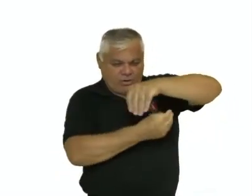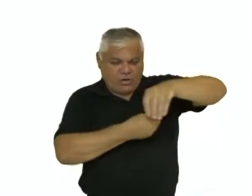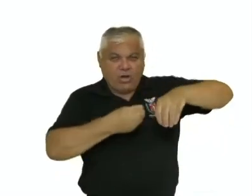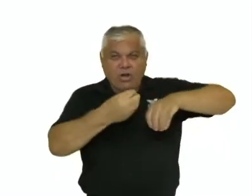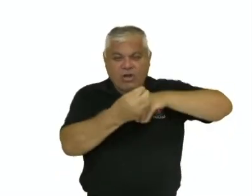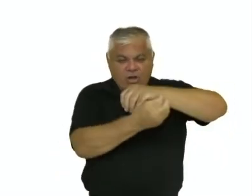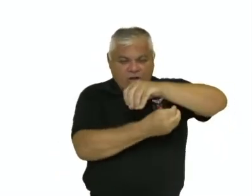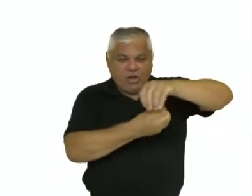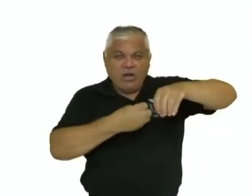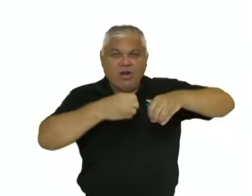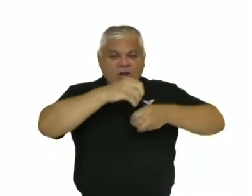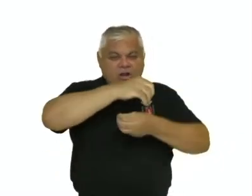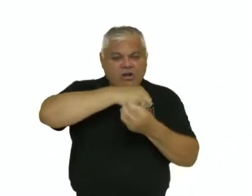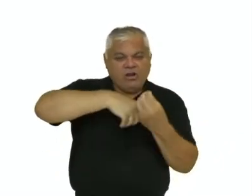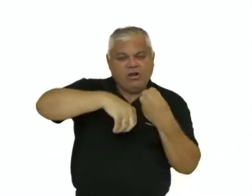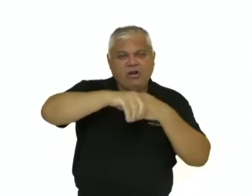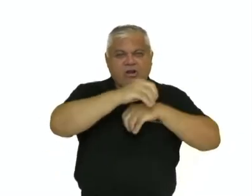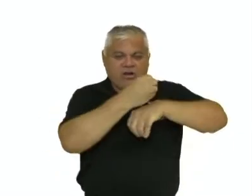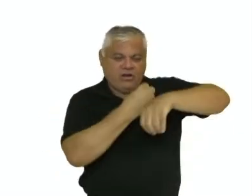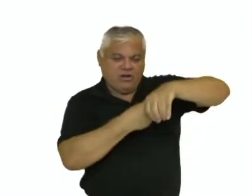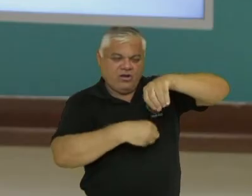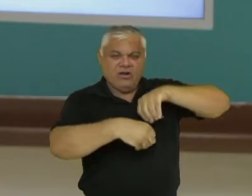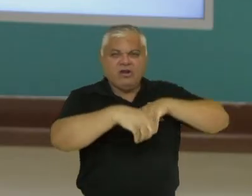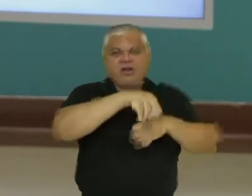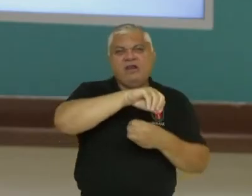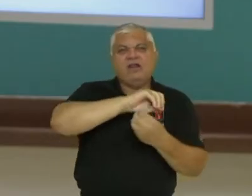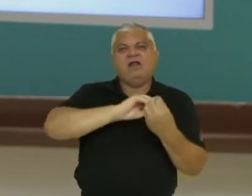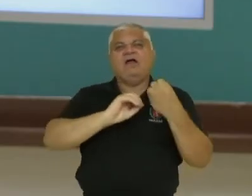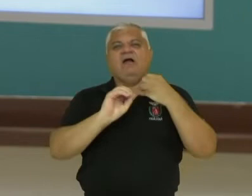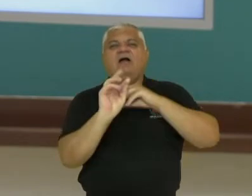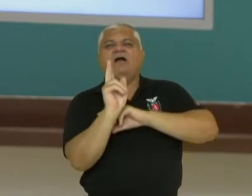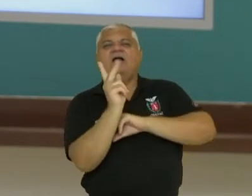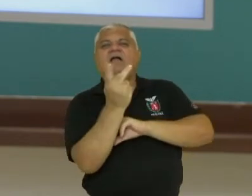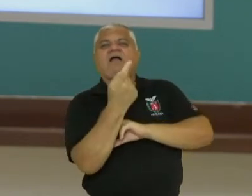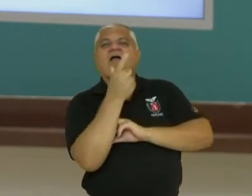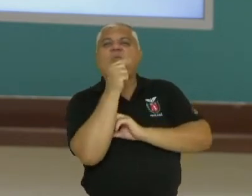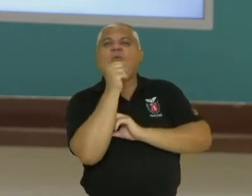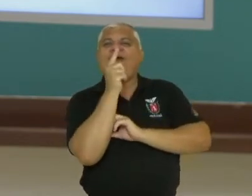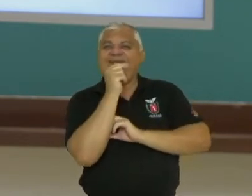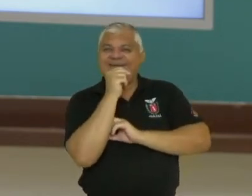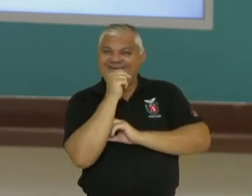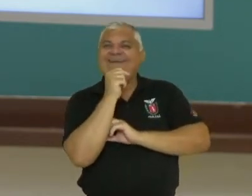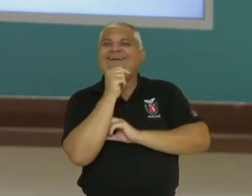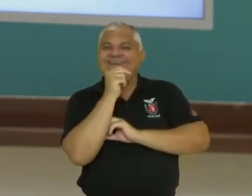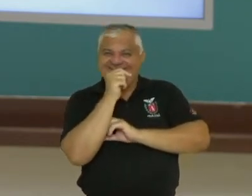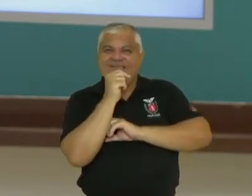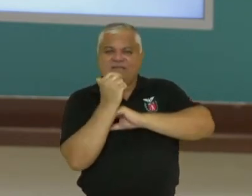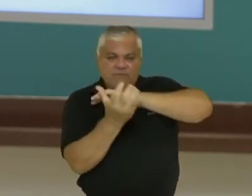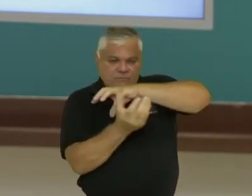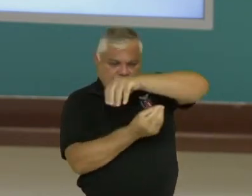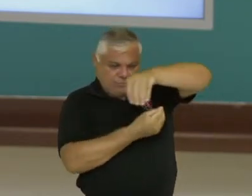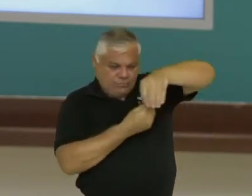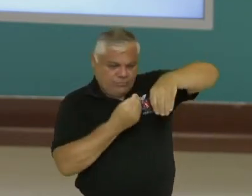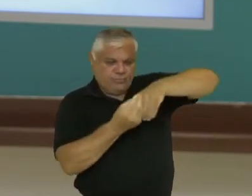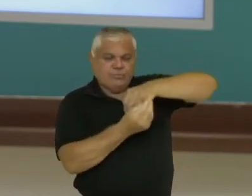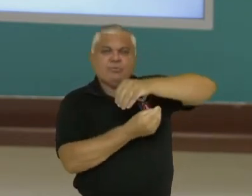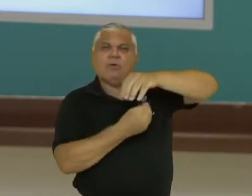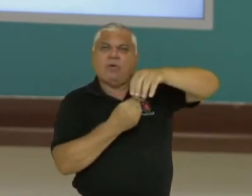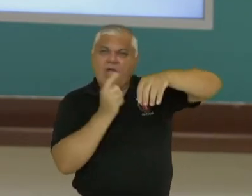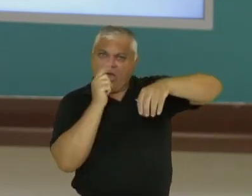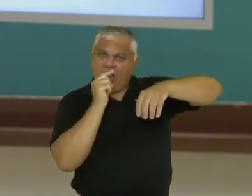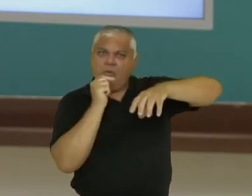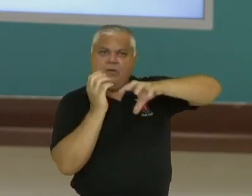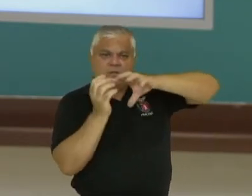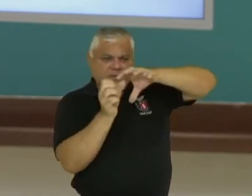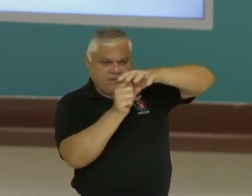e de oxigênio se uniram e deram origem à água. E aí a gente teve também a característica de